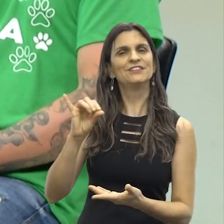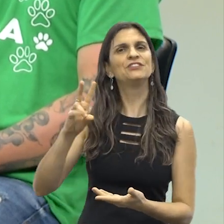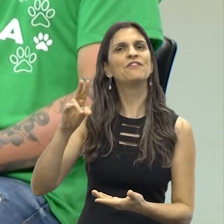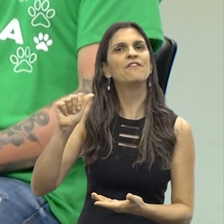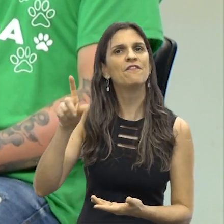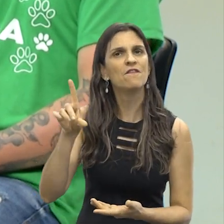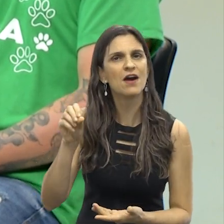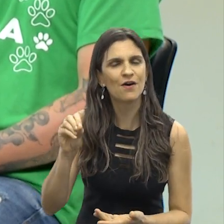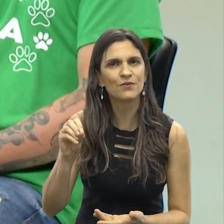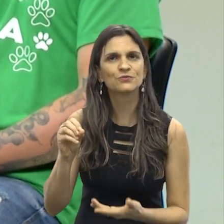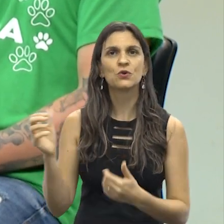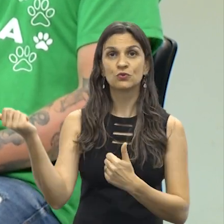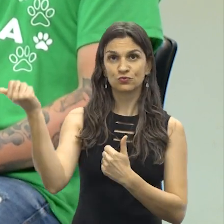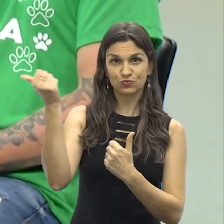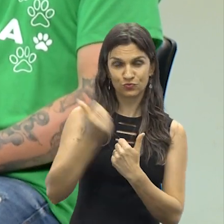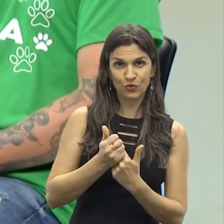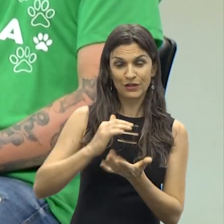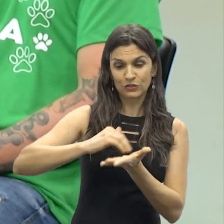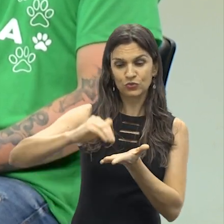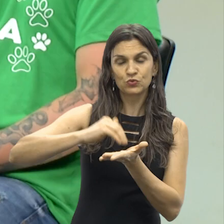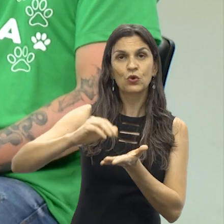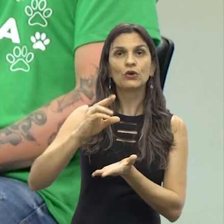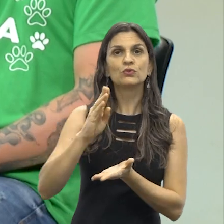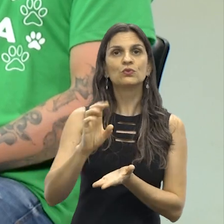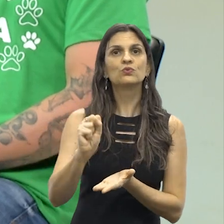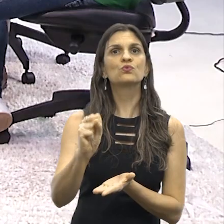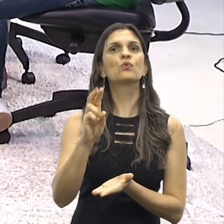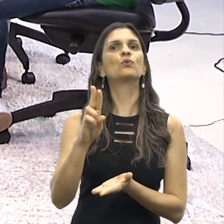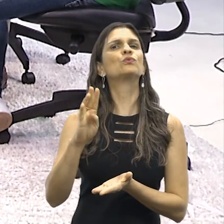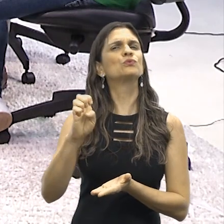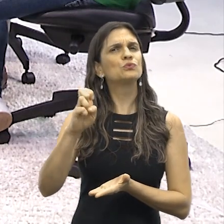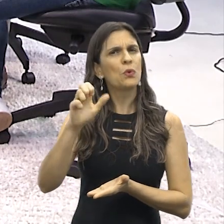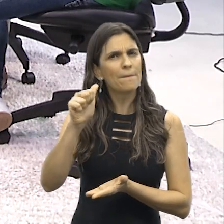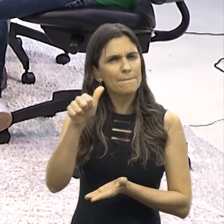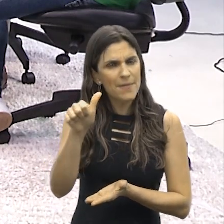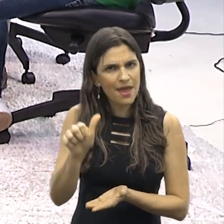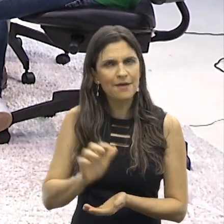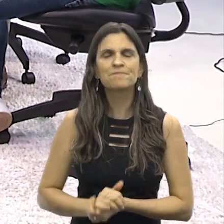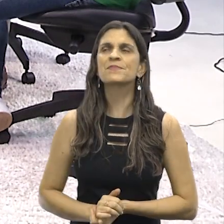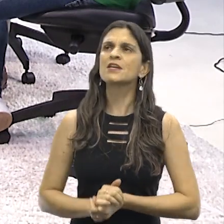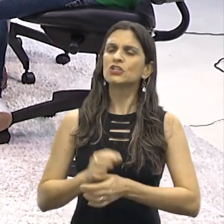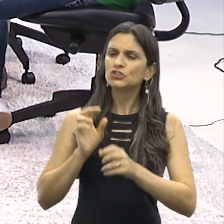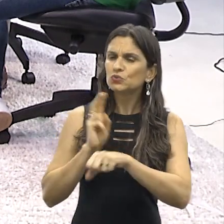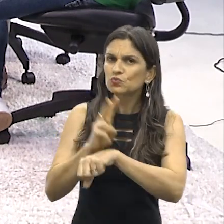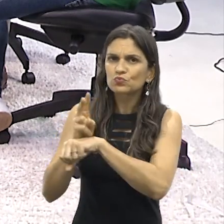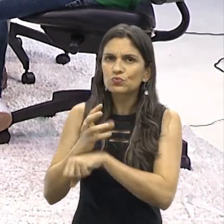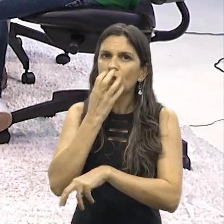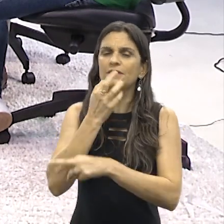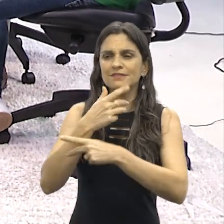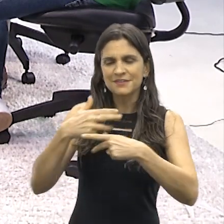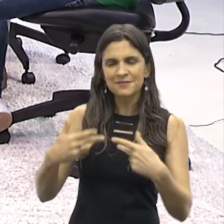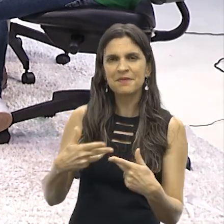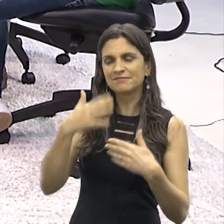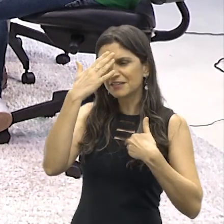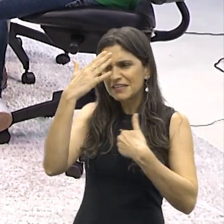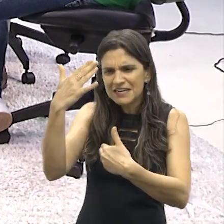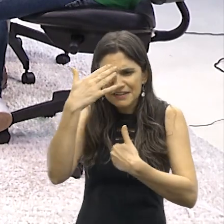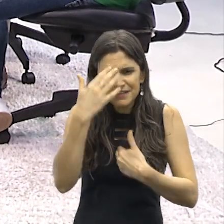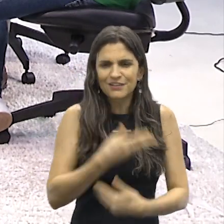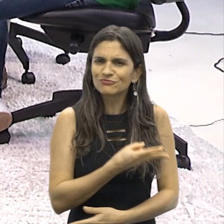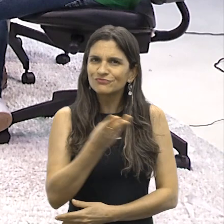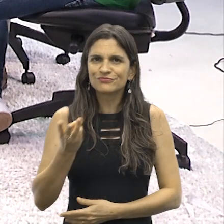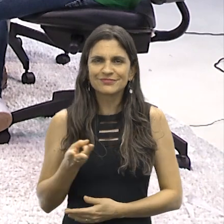da Subsecretaria do Bem-Estar Animal. Eu agradeço a presença de todos vocês hoje aqui para a gente falar sobre um assunto